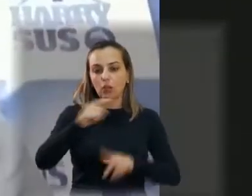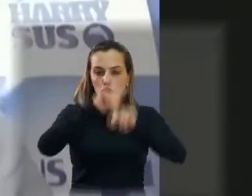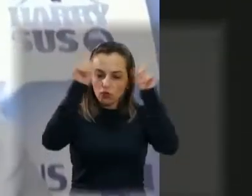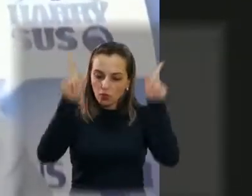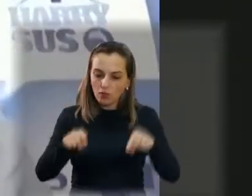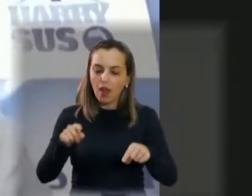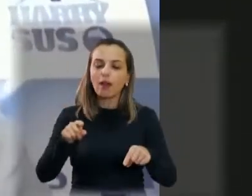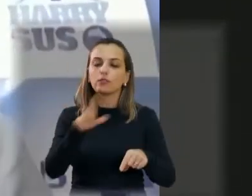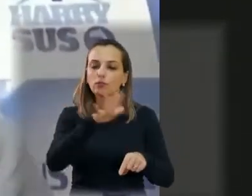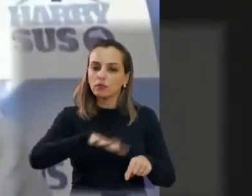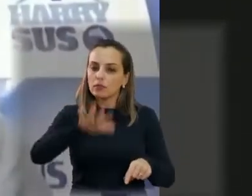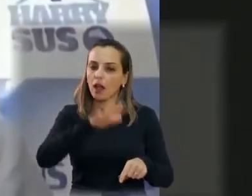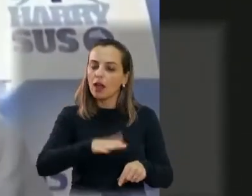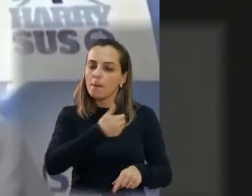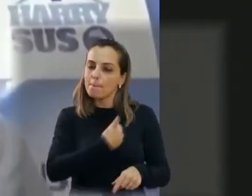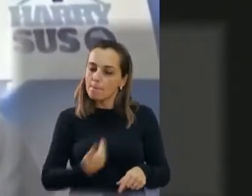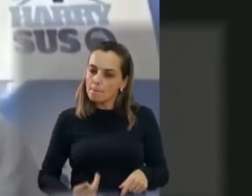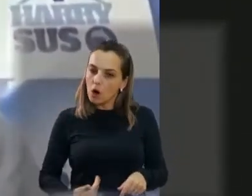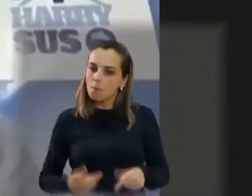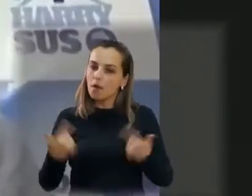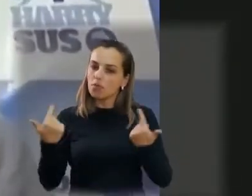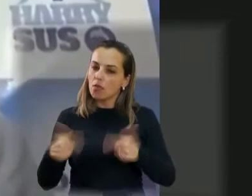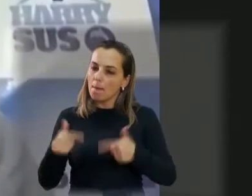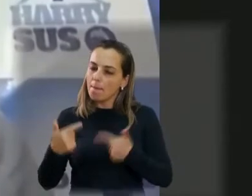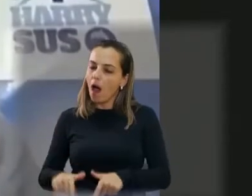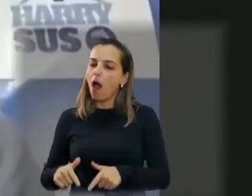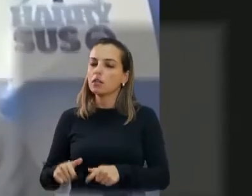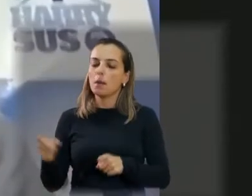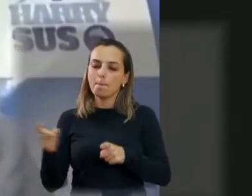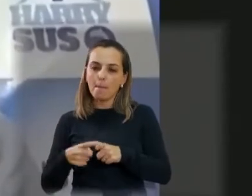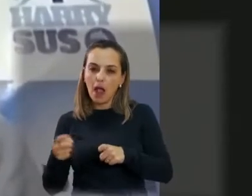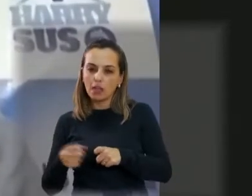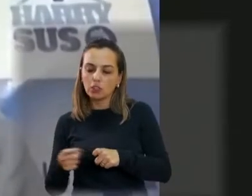servidores, do médico,